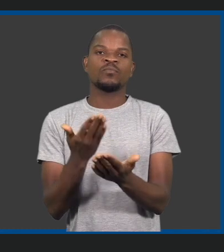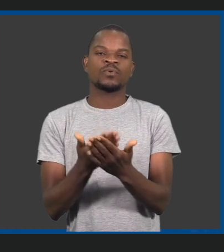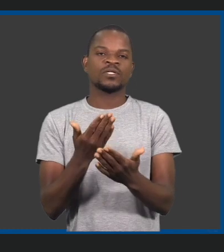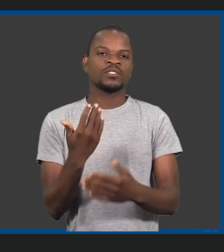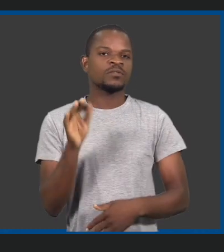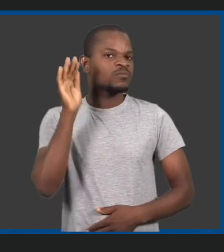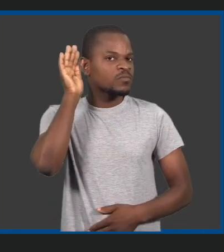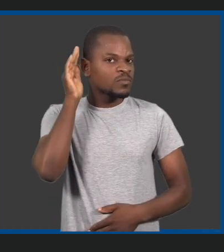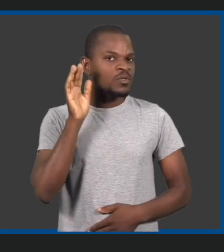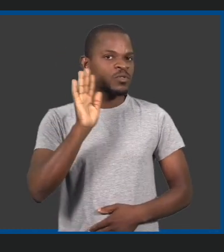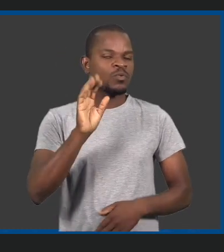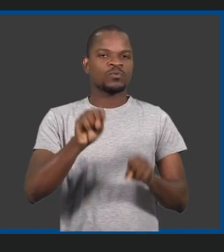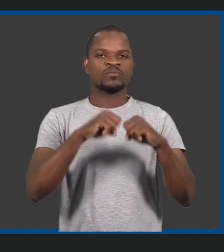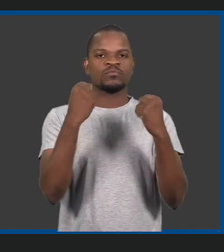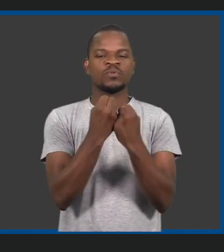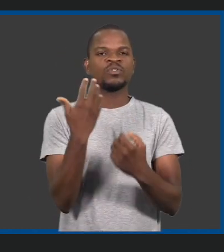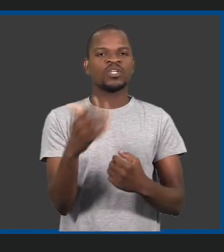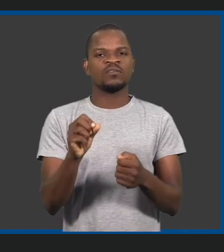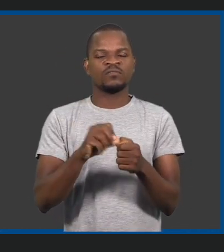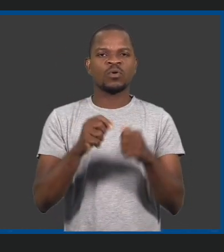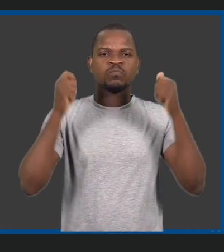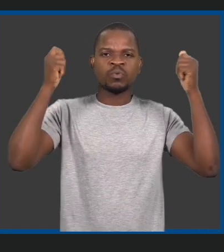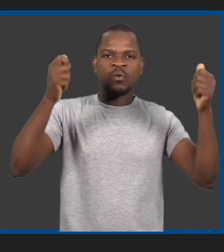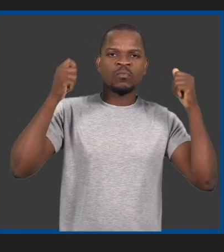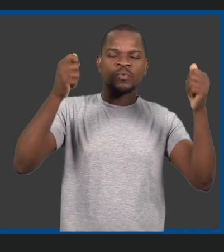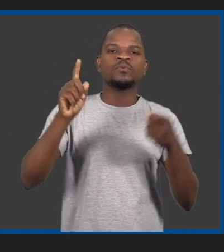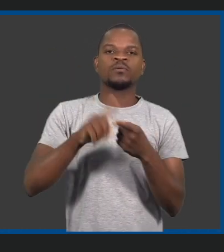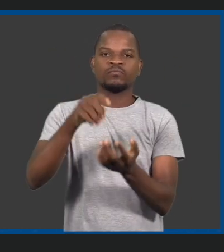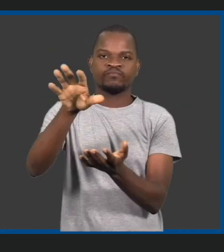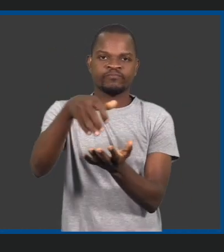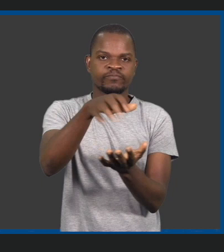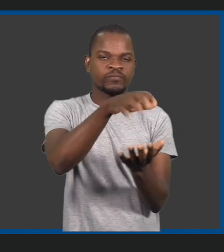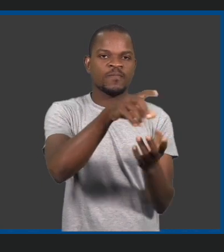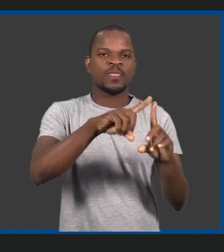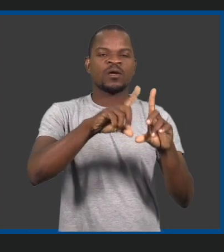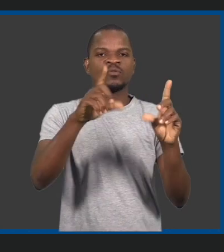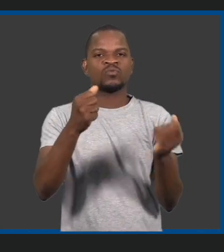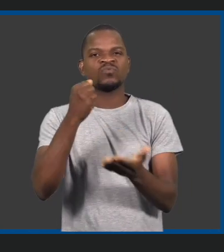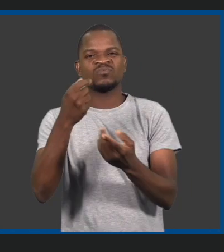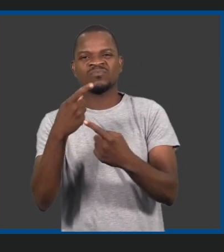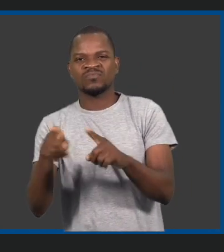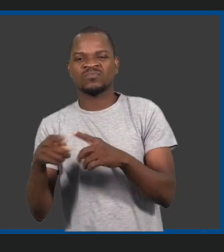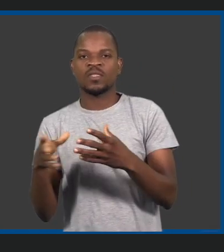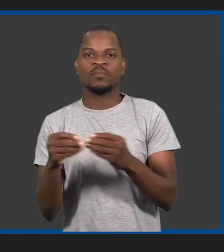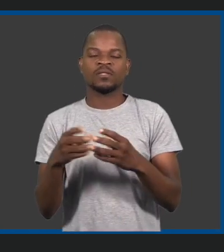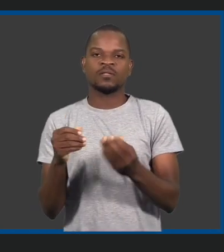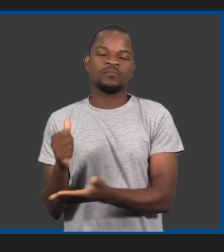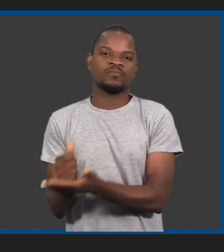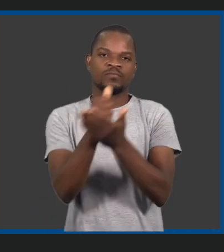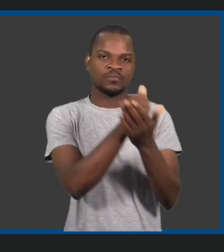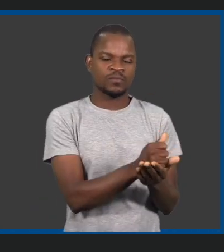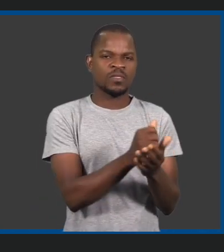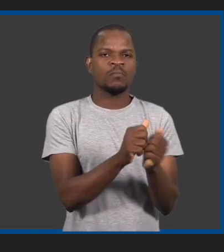que vivem naquele bairro. Dino, muito obrigado por ter vindo. Sabemos que a Fundação Soutim fez uma grande campanha também,